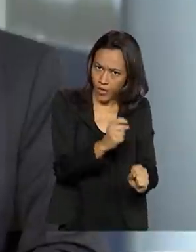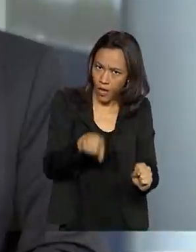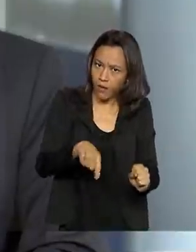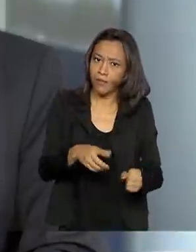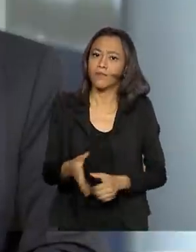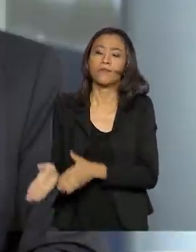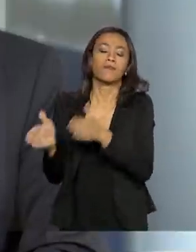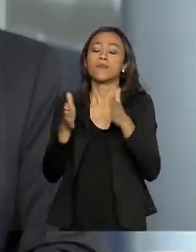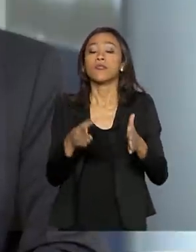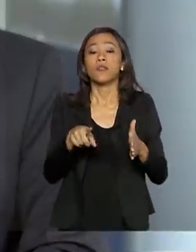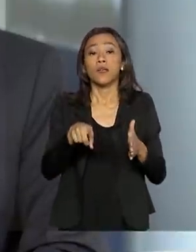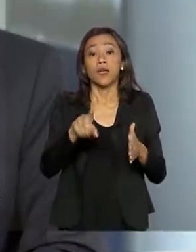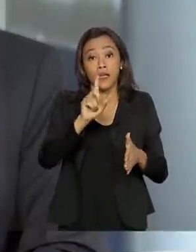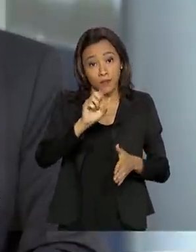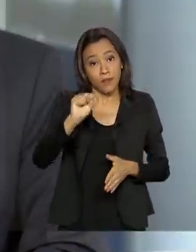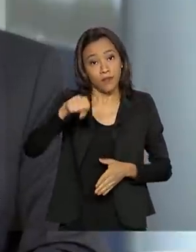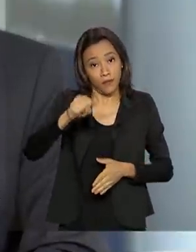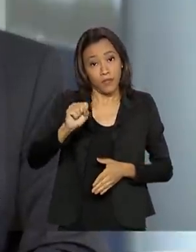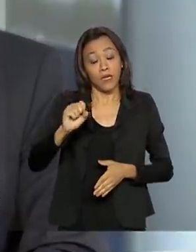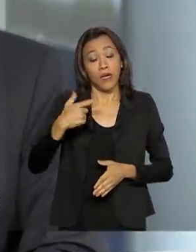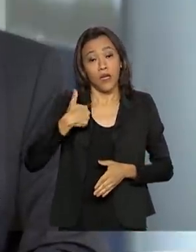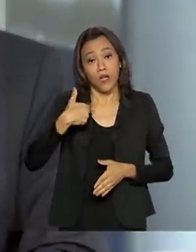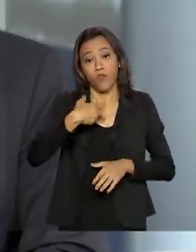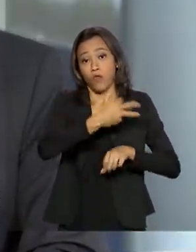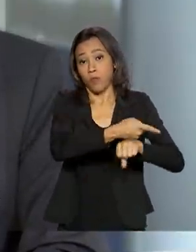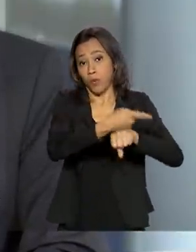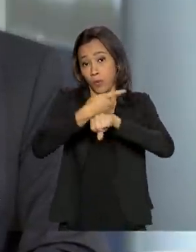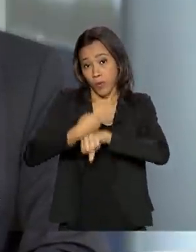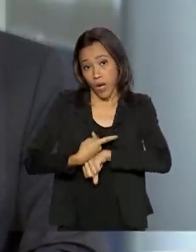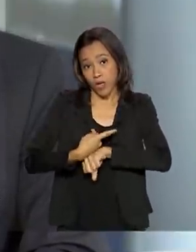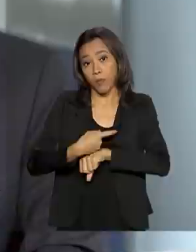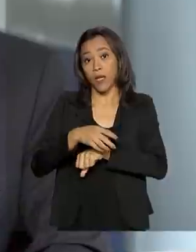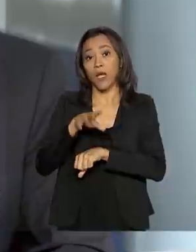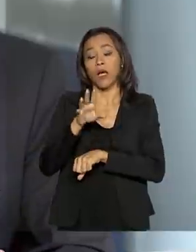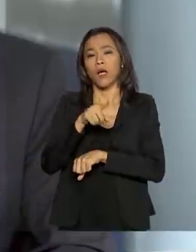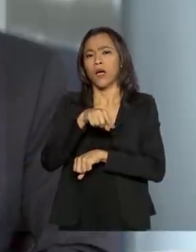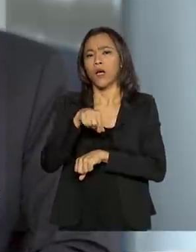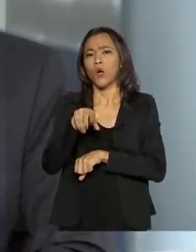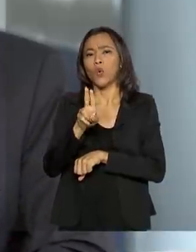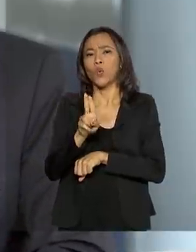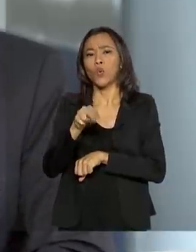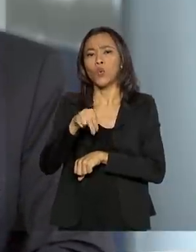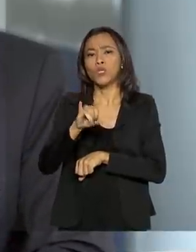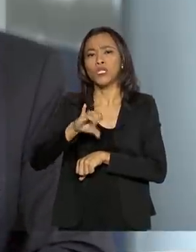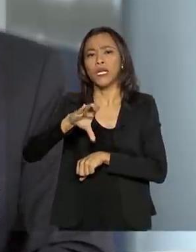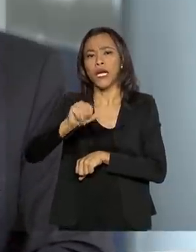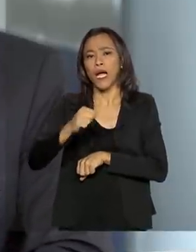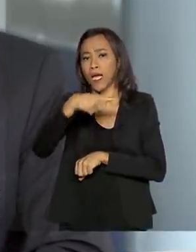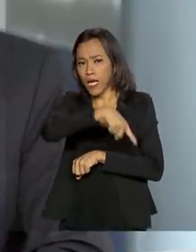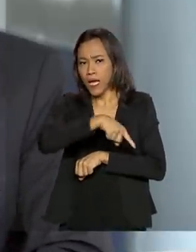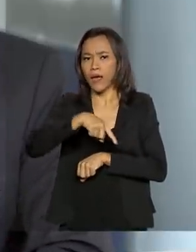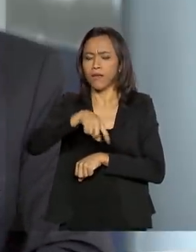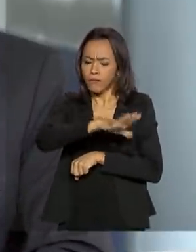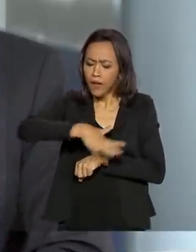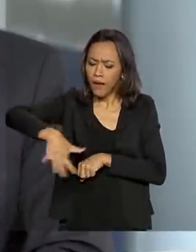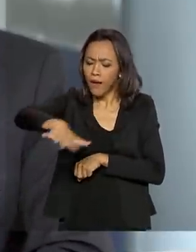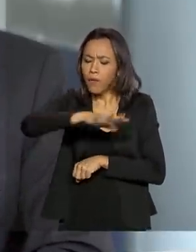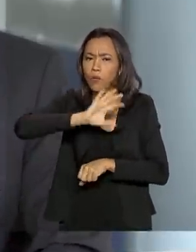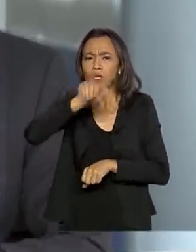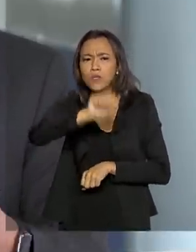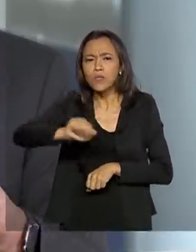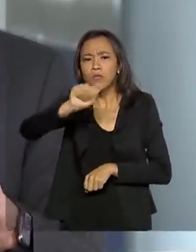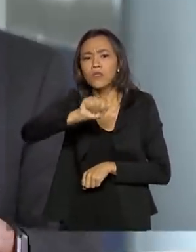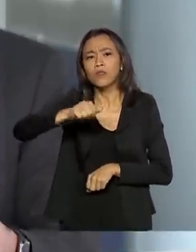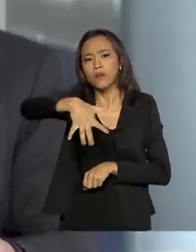no primeiro momento. Eu fui procurado pela Única, que é a União dos Produtores de Cana-de-Açúcar,